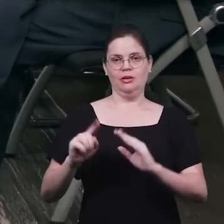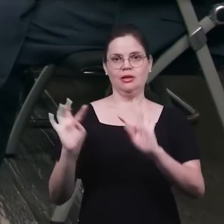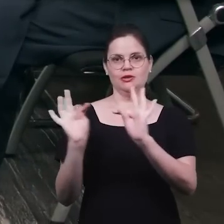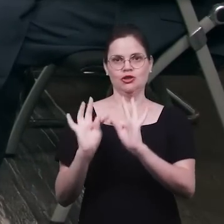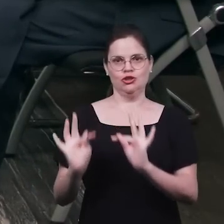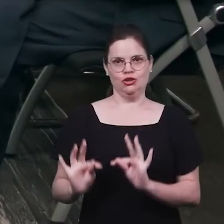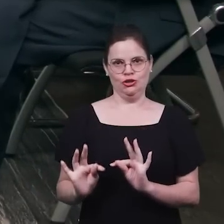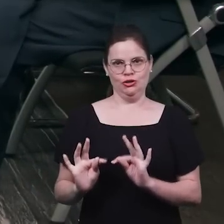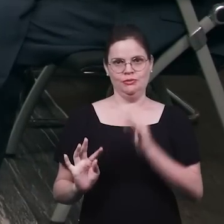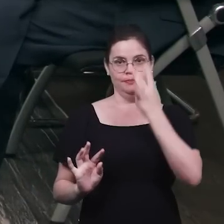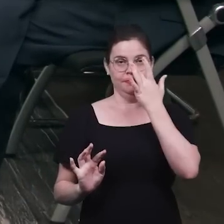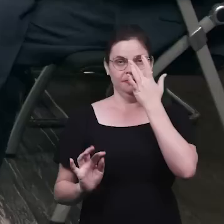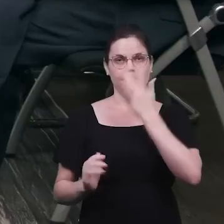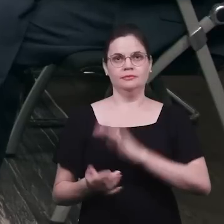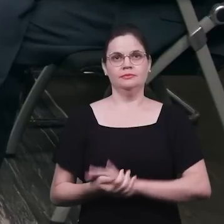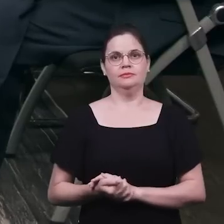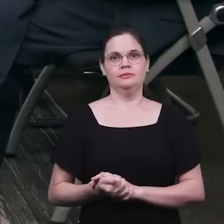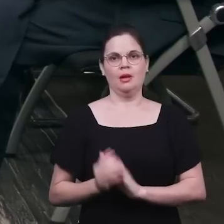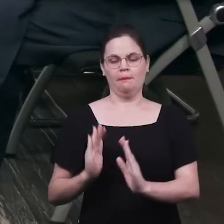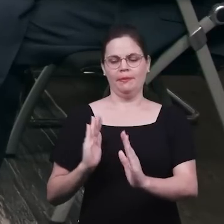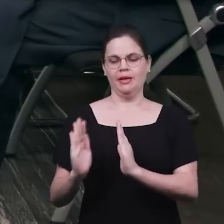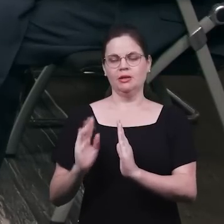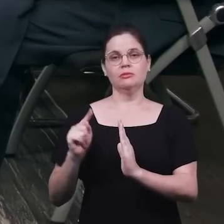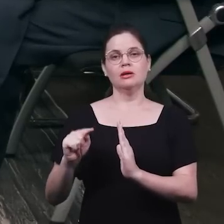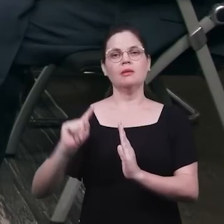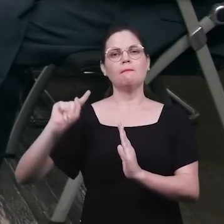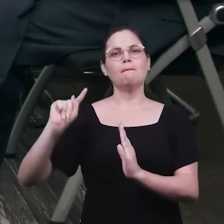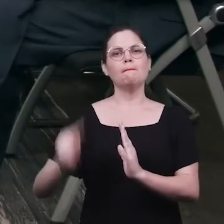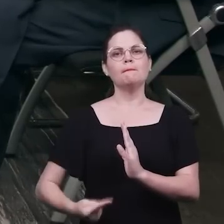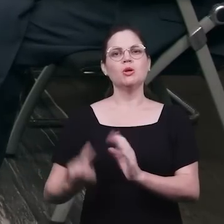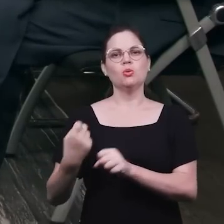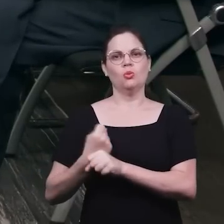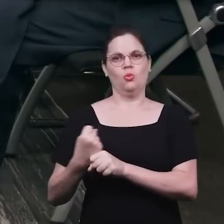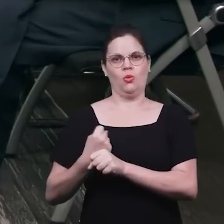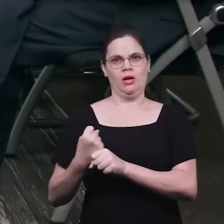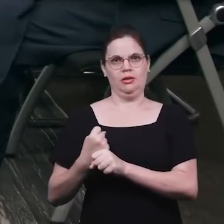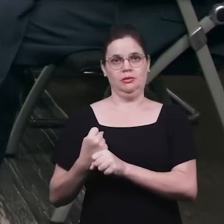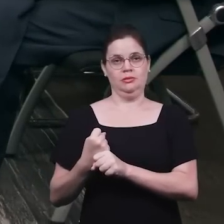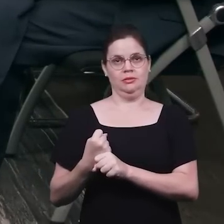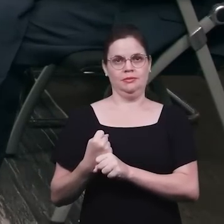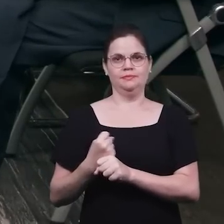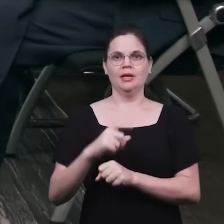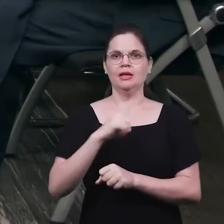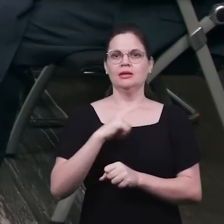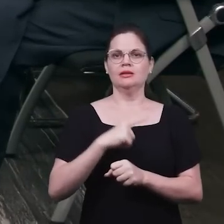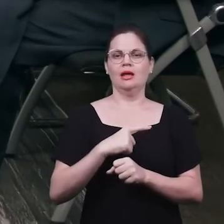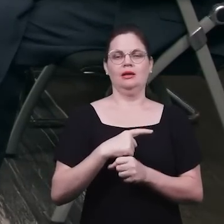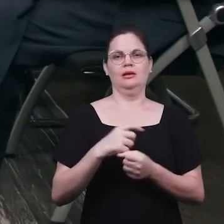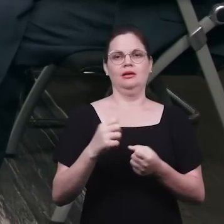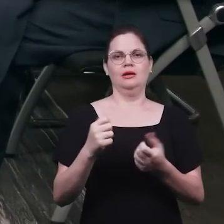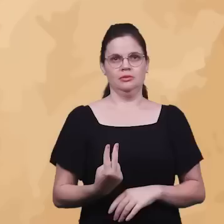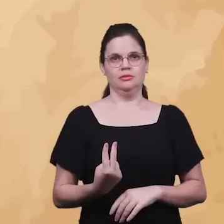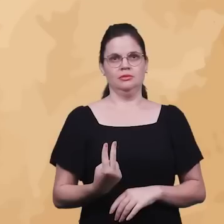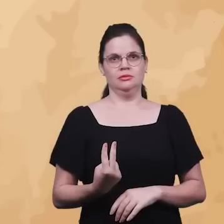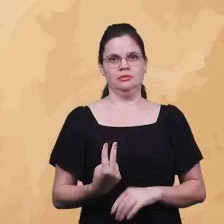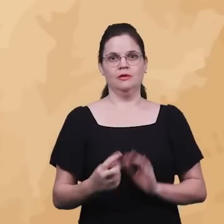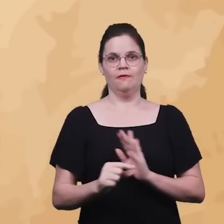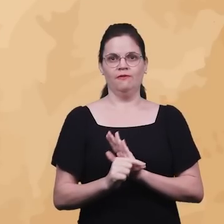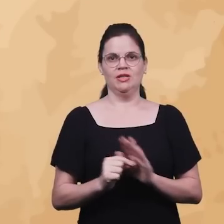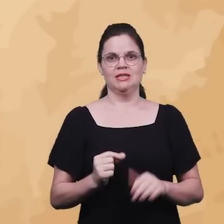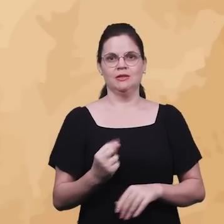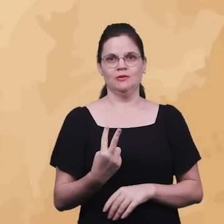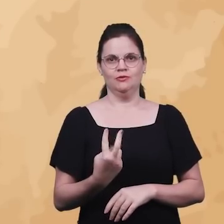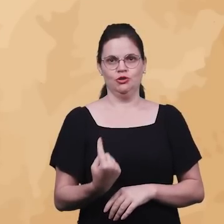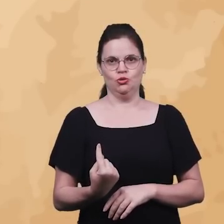que é o período dos 1000 anos. Né? Então, aqui em Apocalipse 2, 21